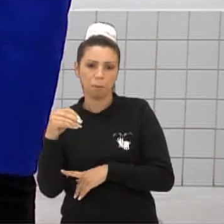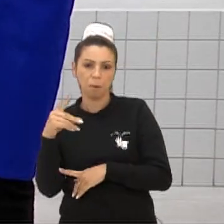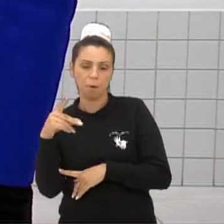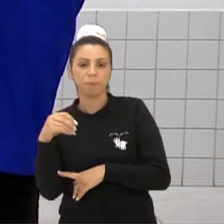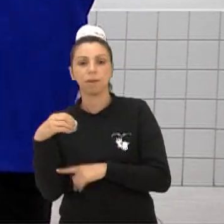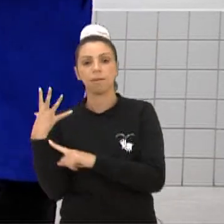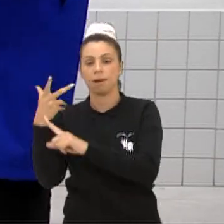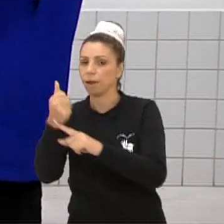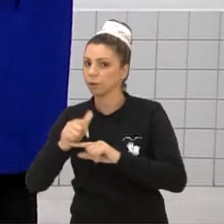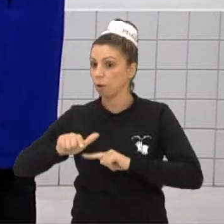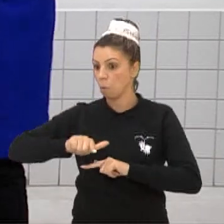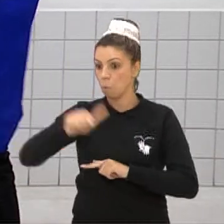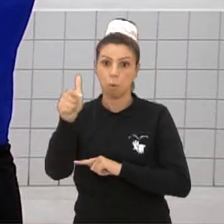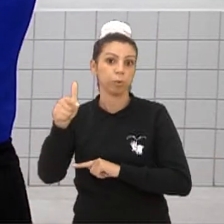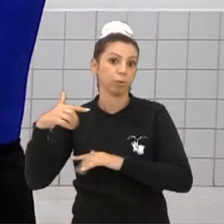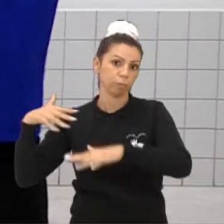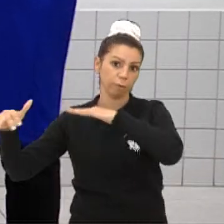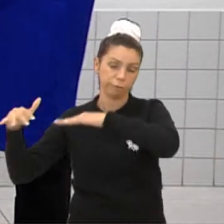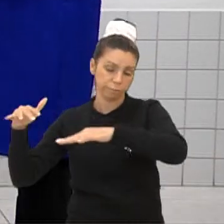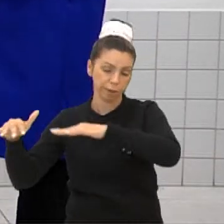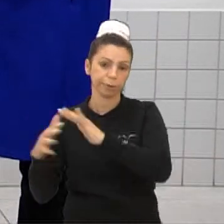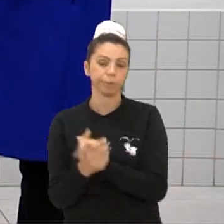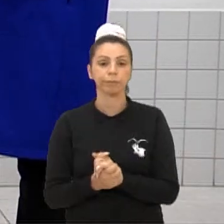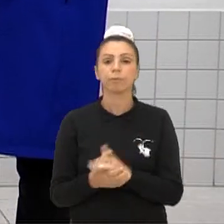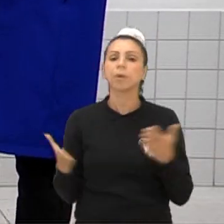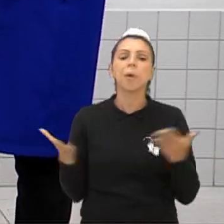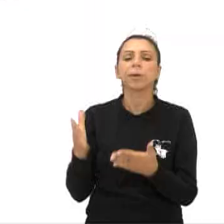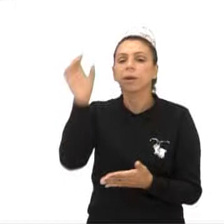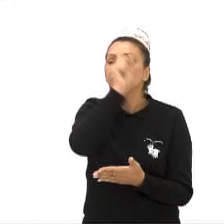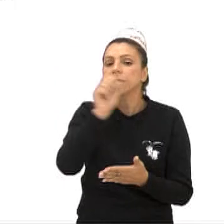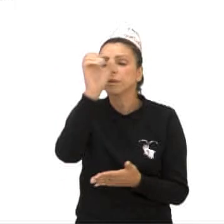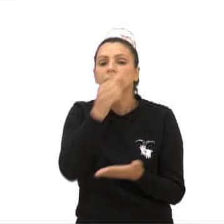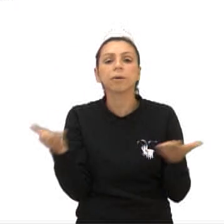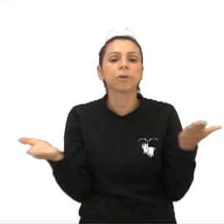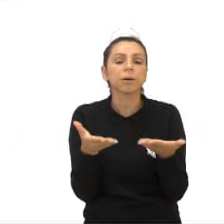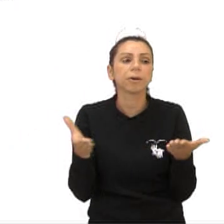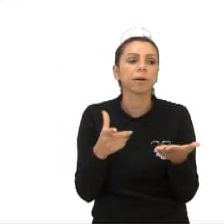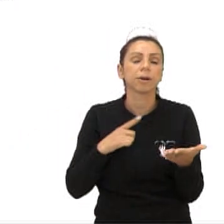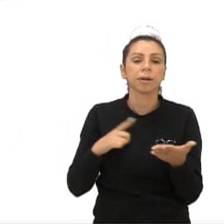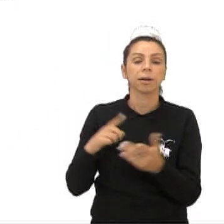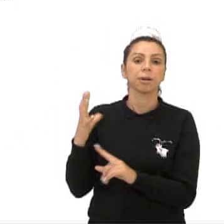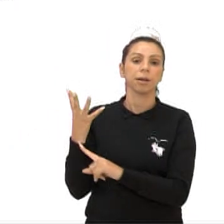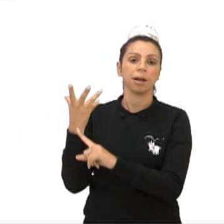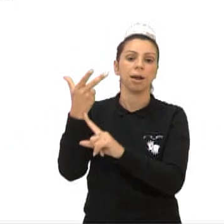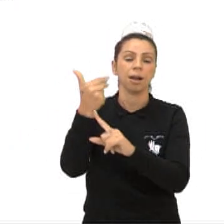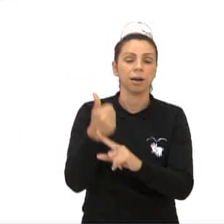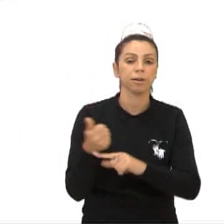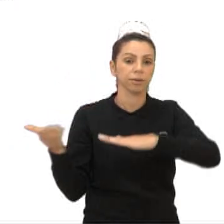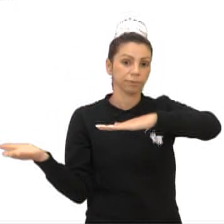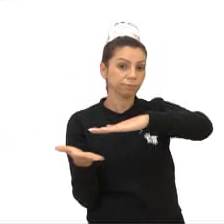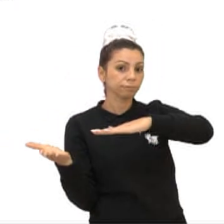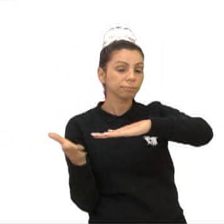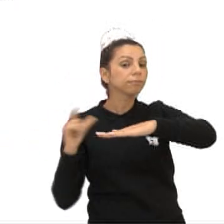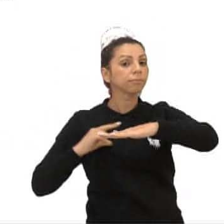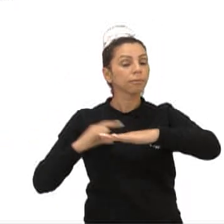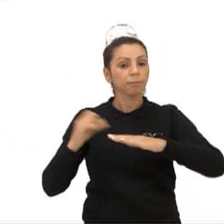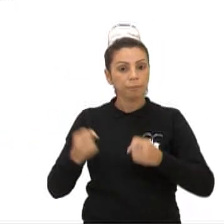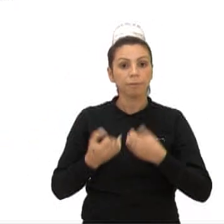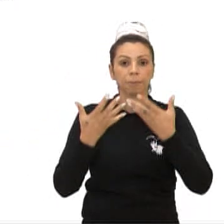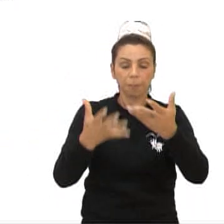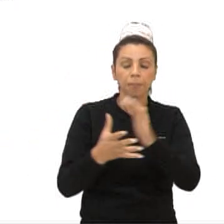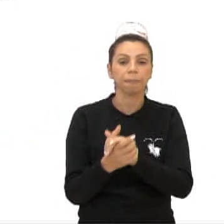art é um outro movimento. Exatamente. Beleza? O que aprendemos hoje, gente? Nós aprendemos sobre arte contemporânea. Arte contemporânea é uma expressão